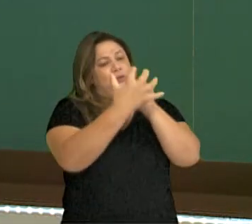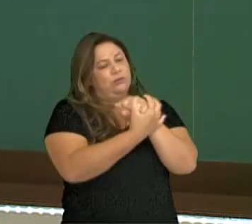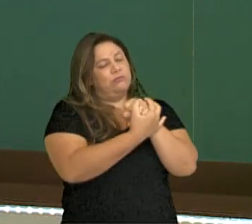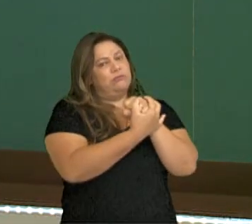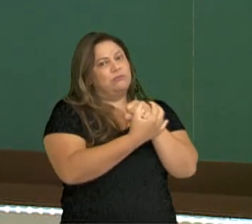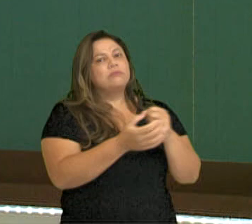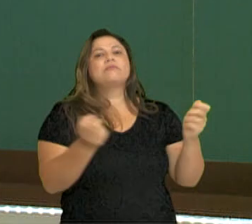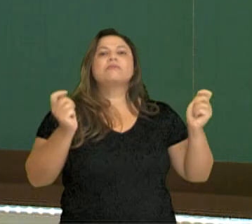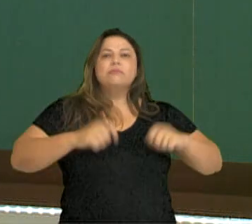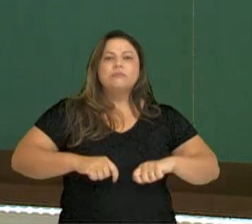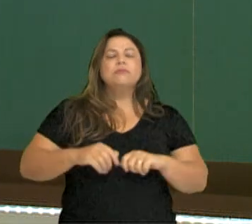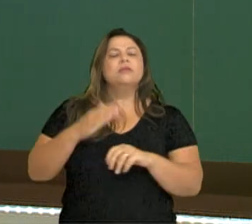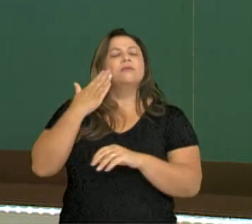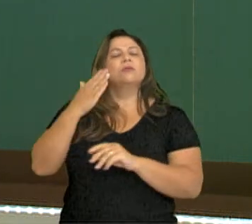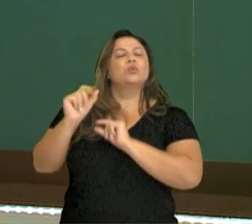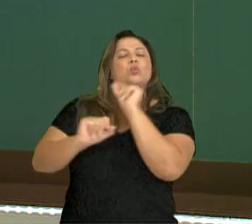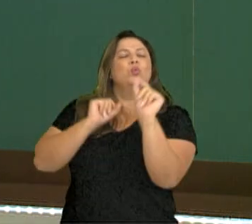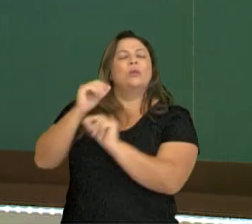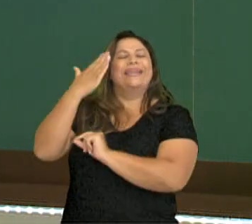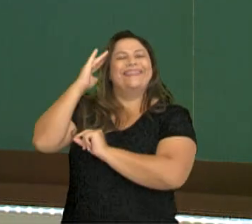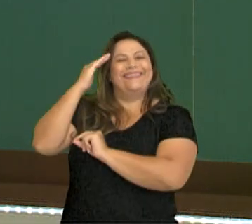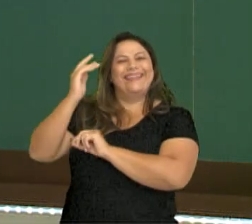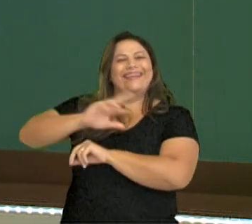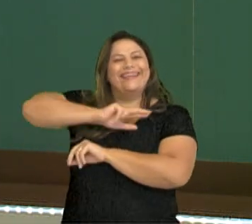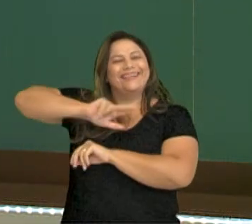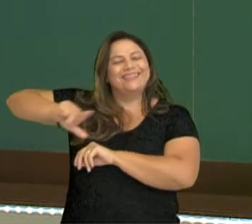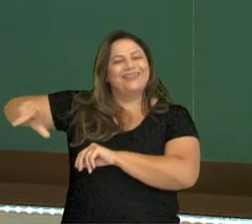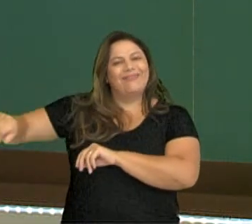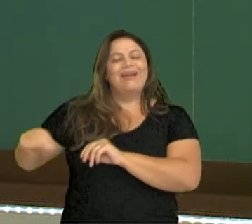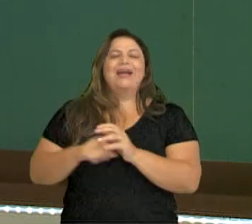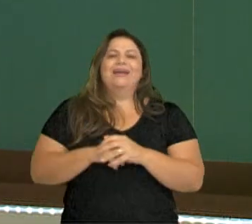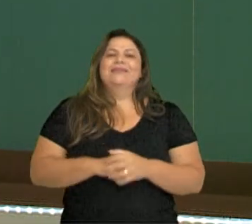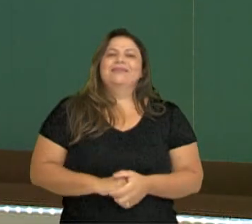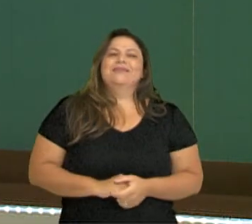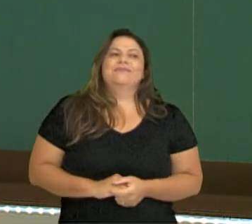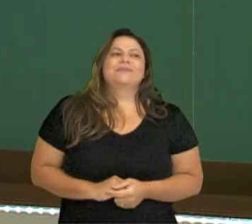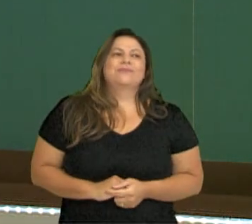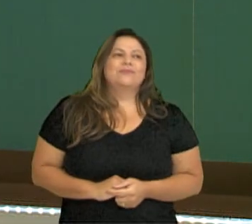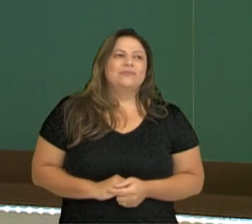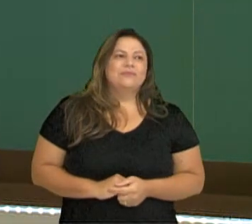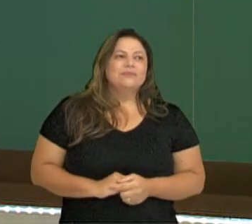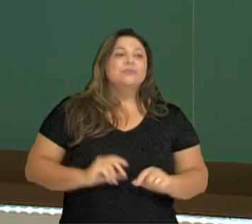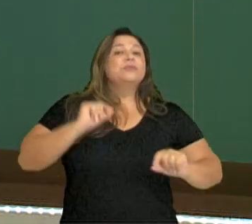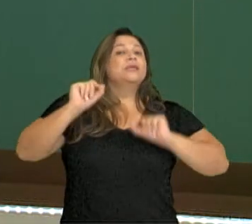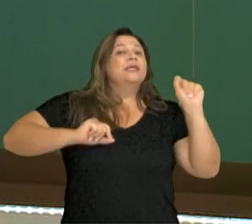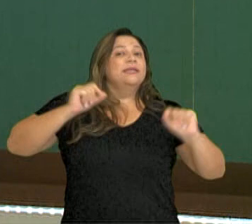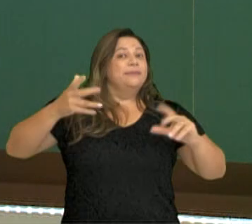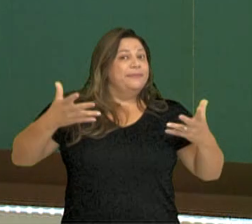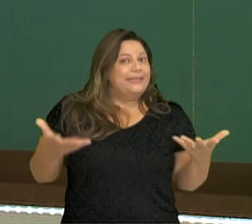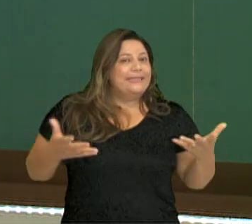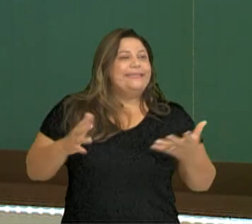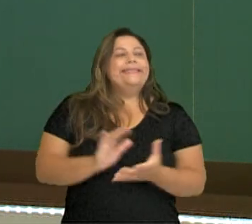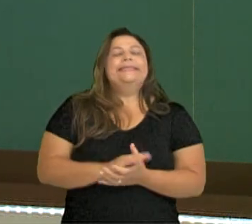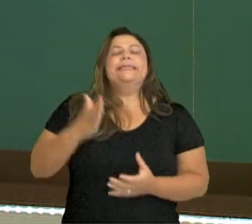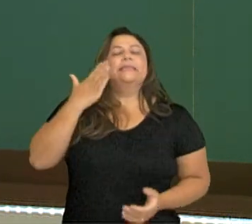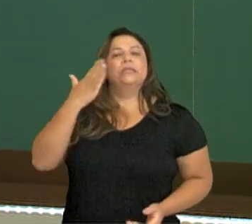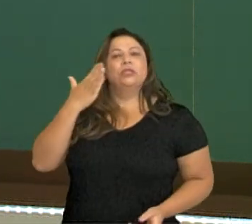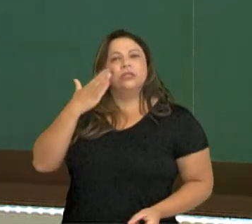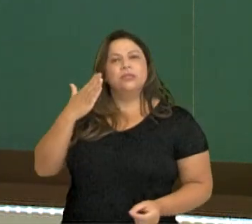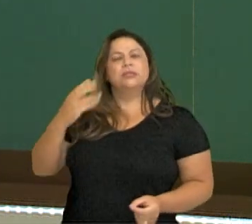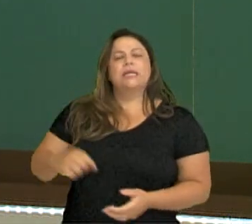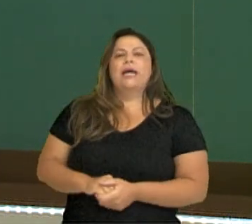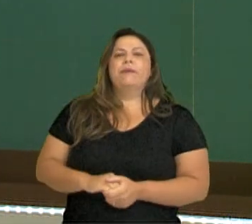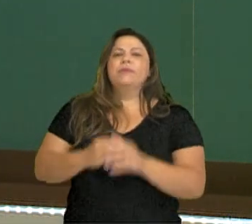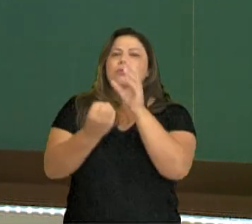intracelular obrigatório, faz com que a gente compreenda várias dessas questões aqui também. O que mais, gente? Então, a gente sabe que